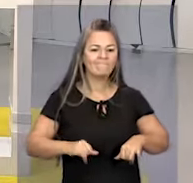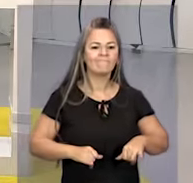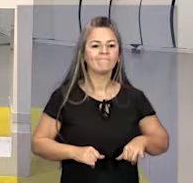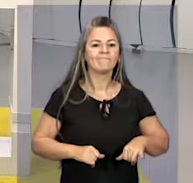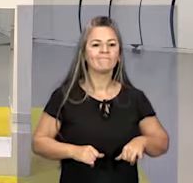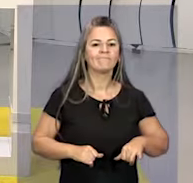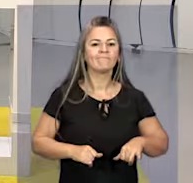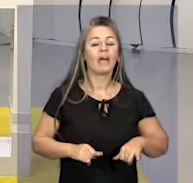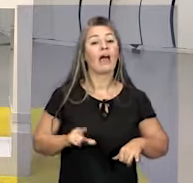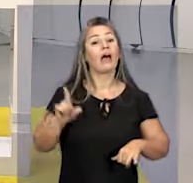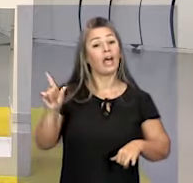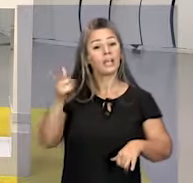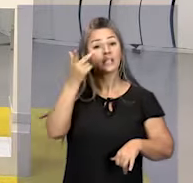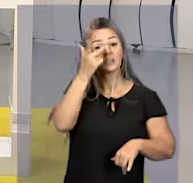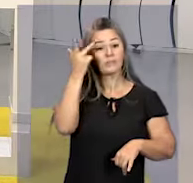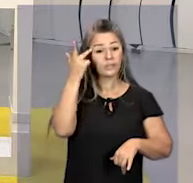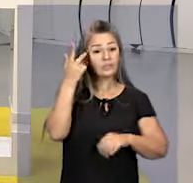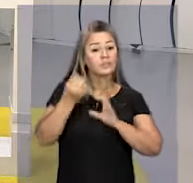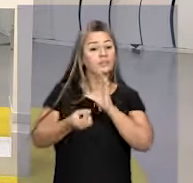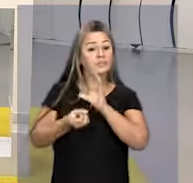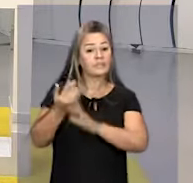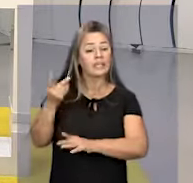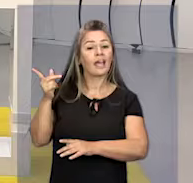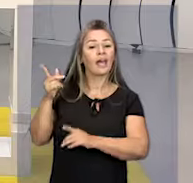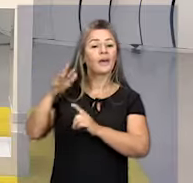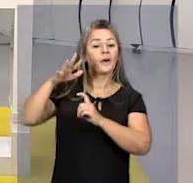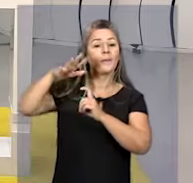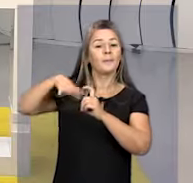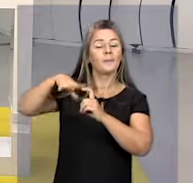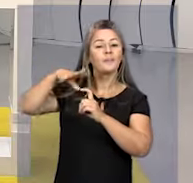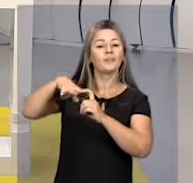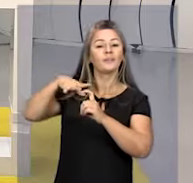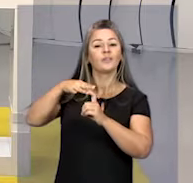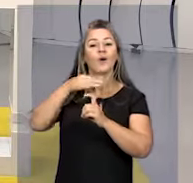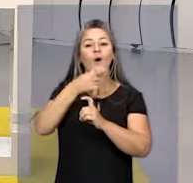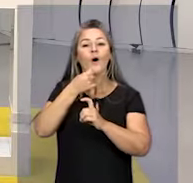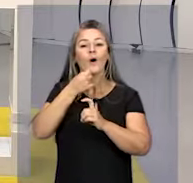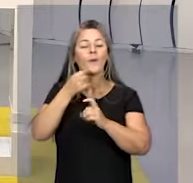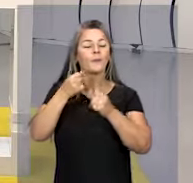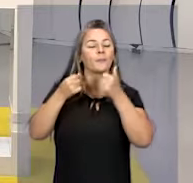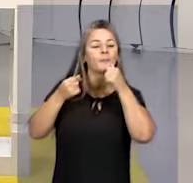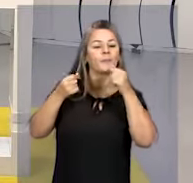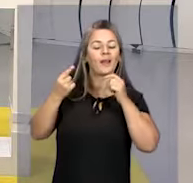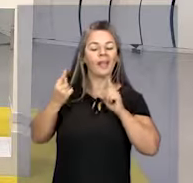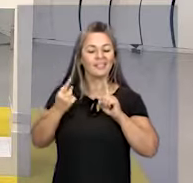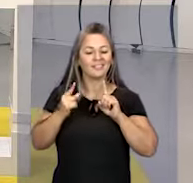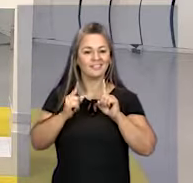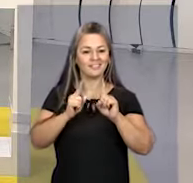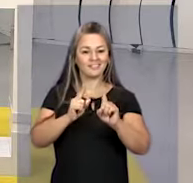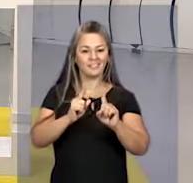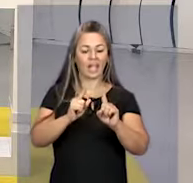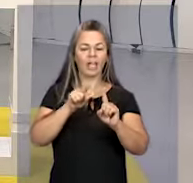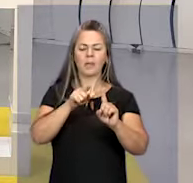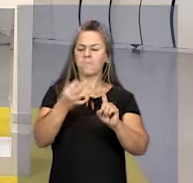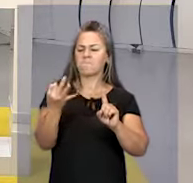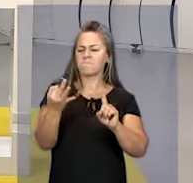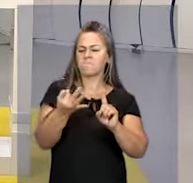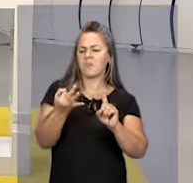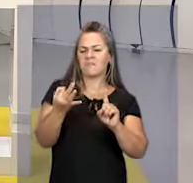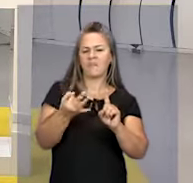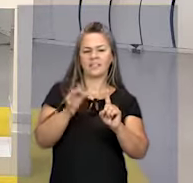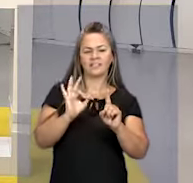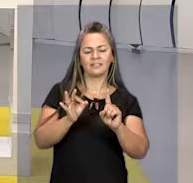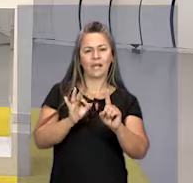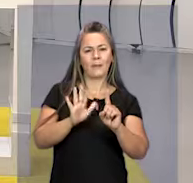uma forma de explicar através dessa história. Deus criou o homem perfeito, criou tudo